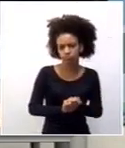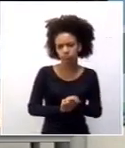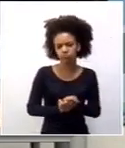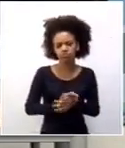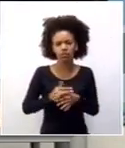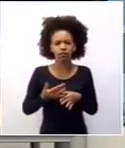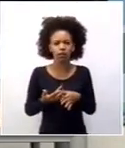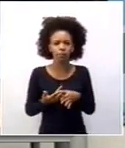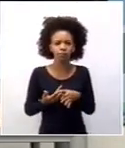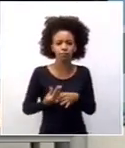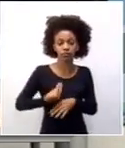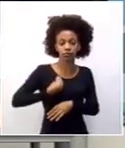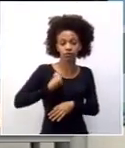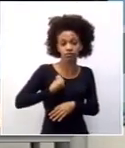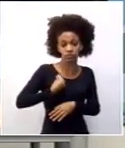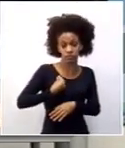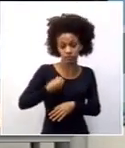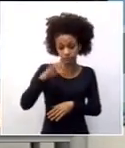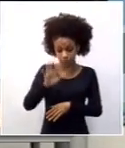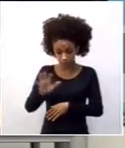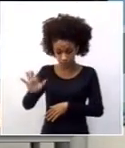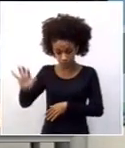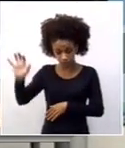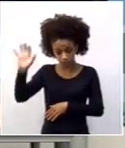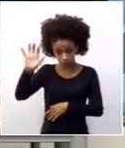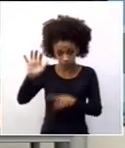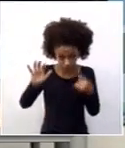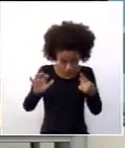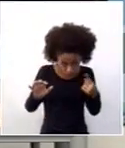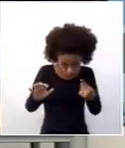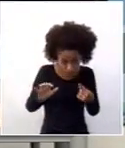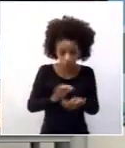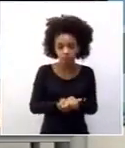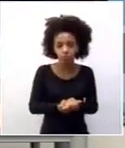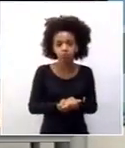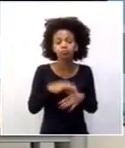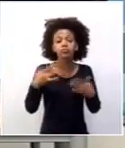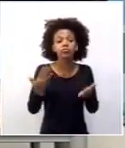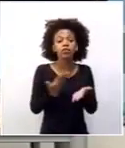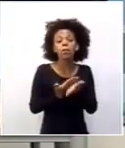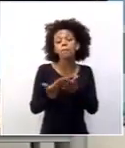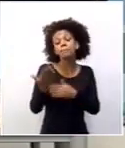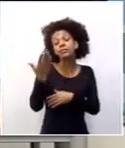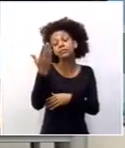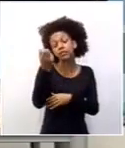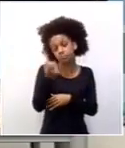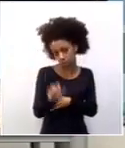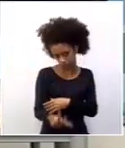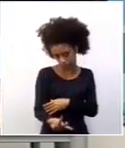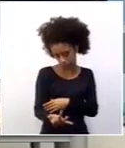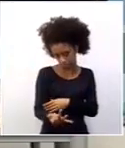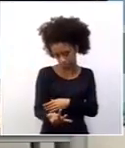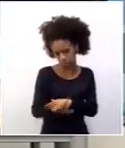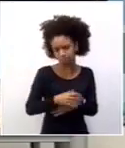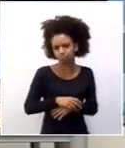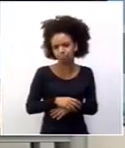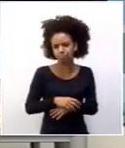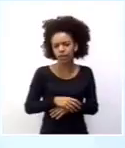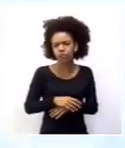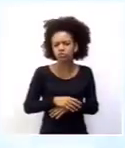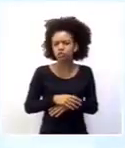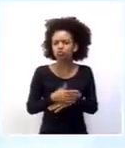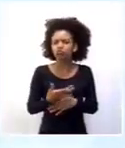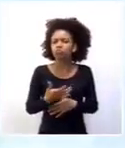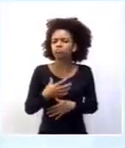primeiros estados, tá? Então, vamos começar falando aqui a respeito das habilidades que nós